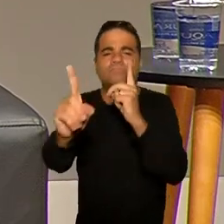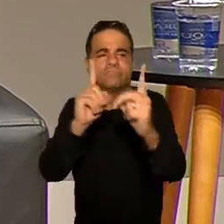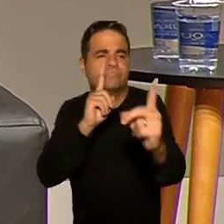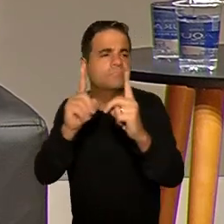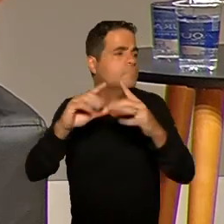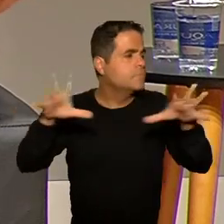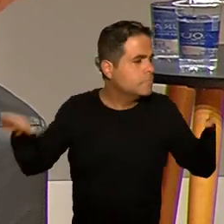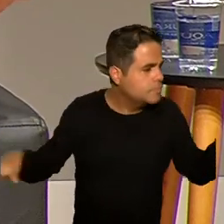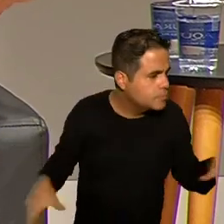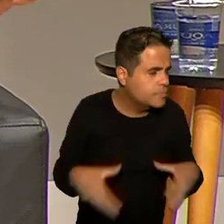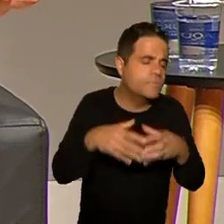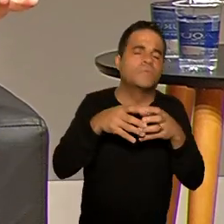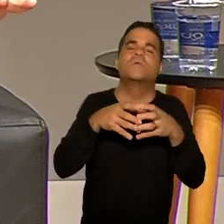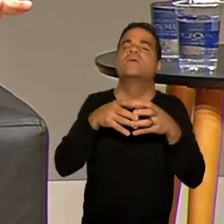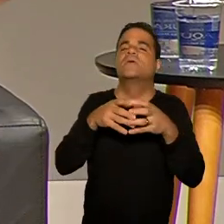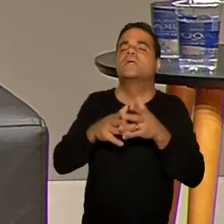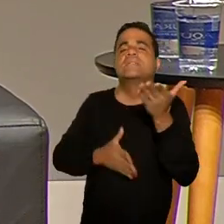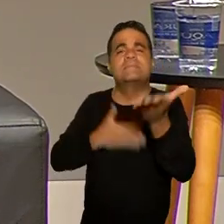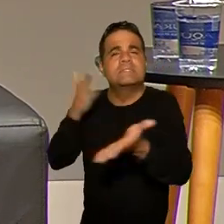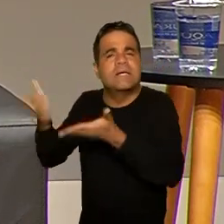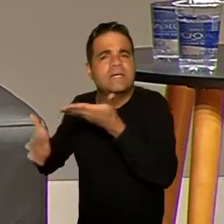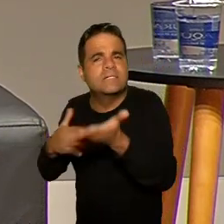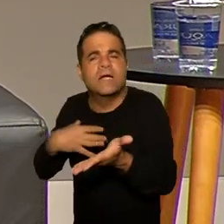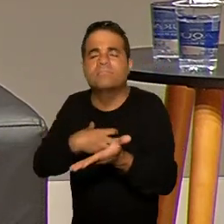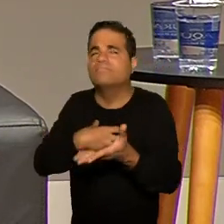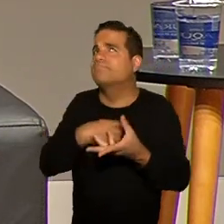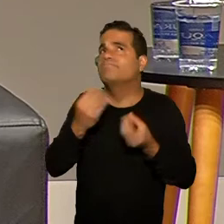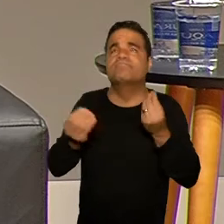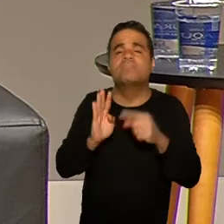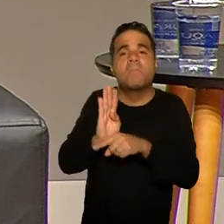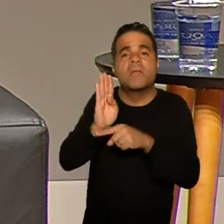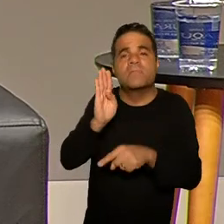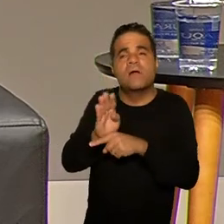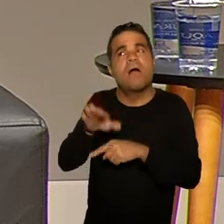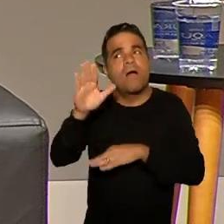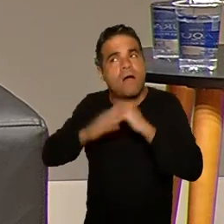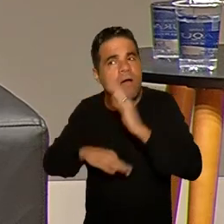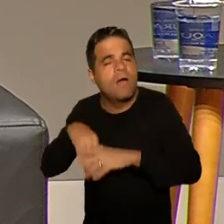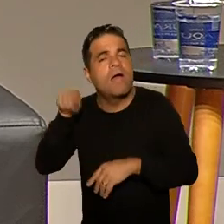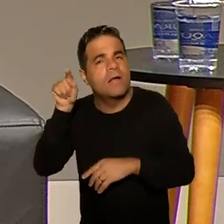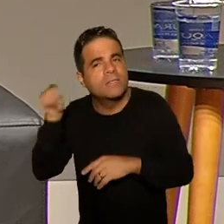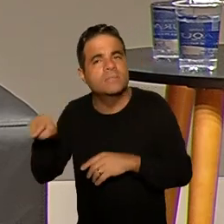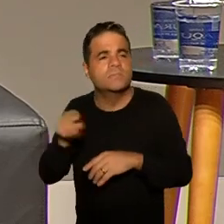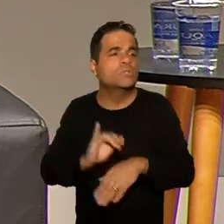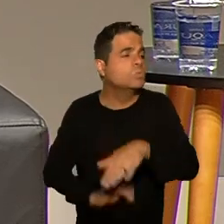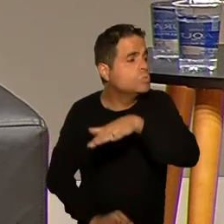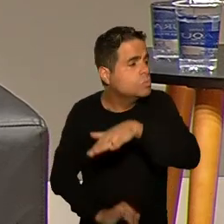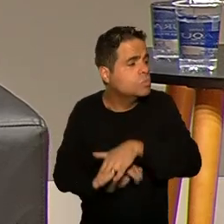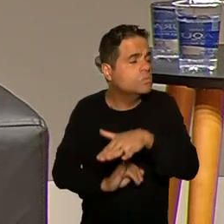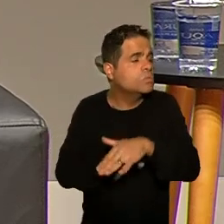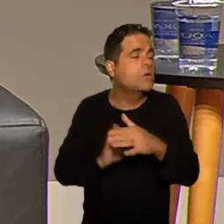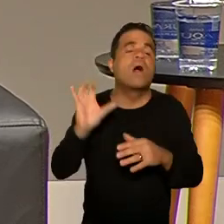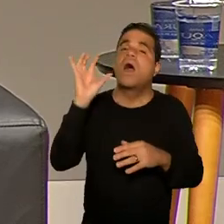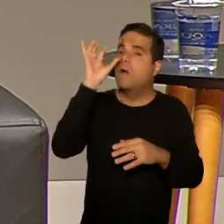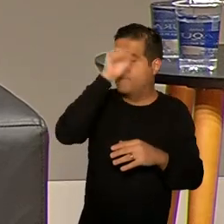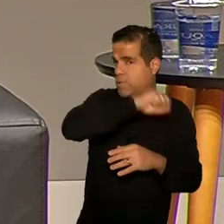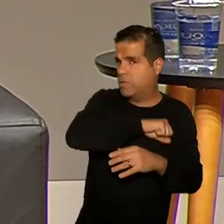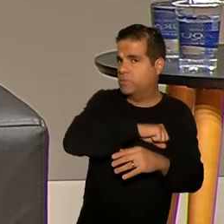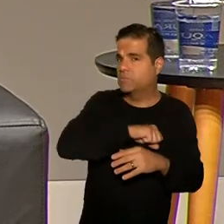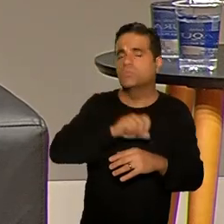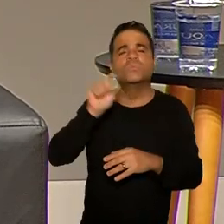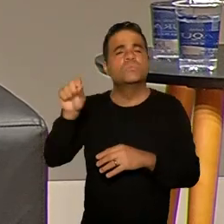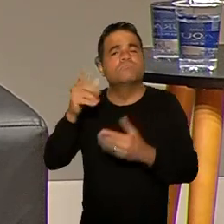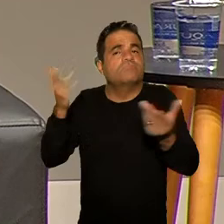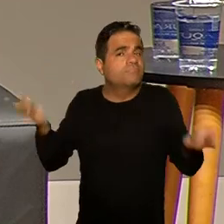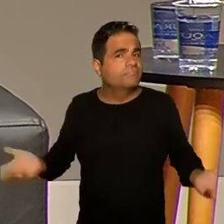em que os públicos seriam tratados como mero beneficiários daquela ação o que que as instituições também tem aprender com